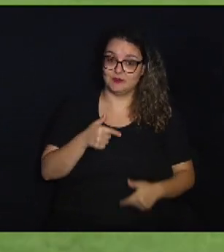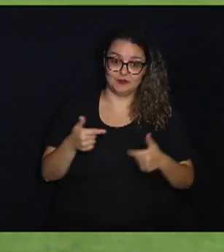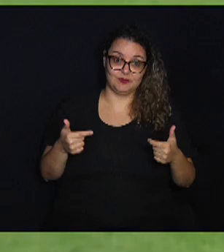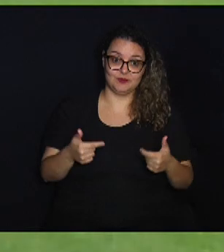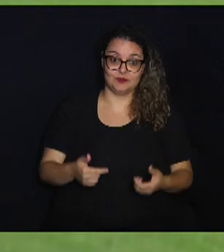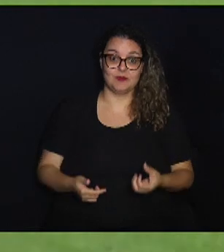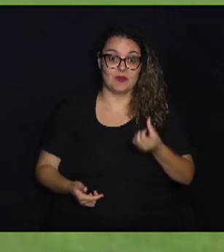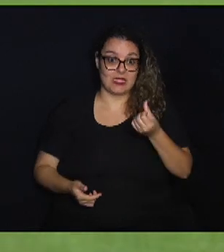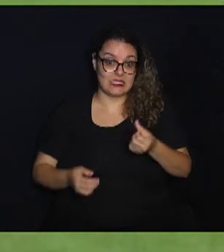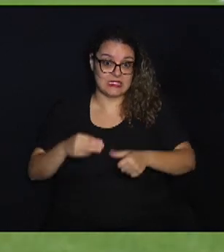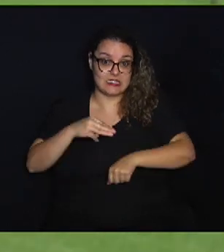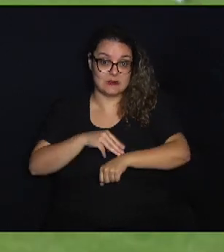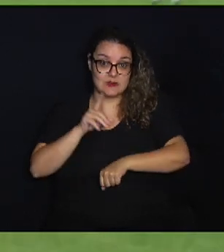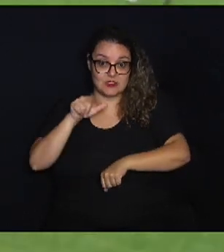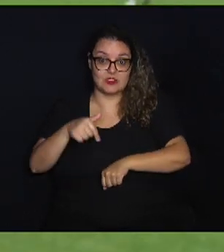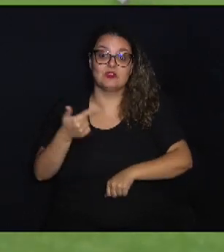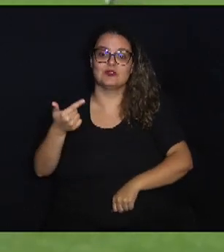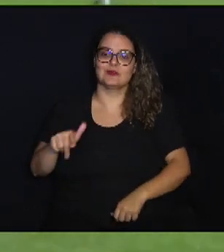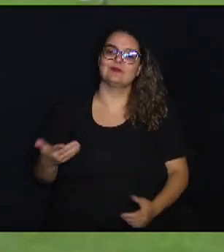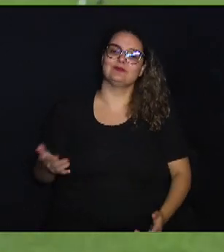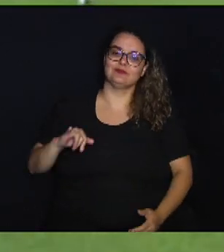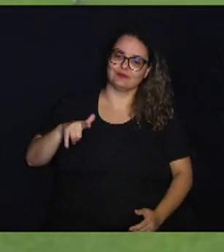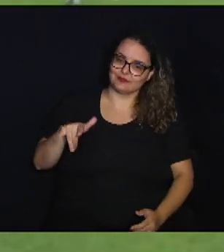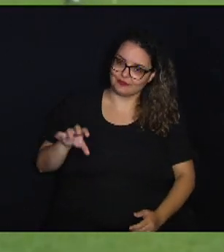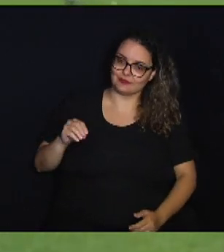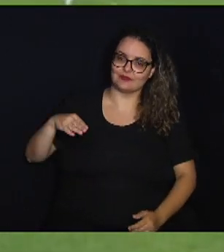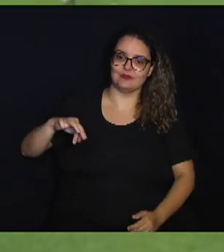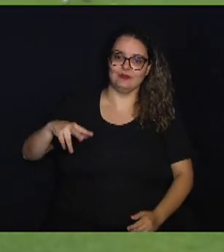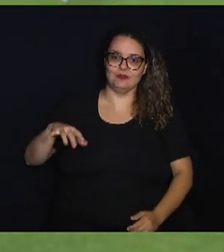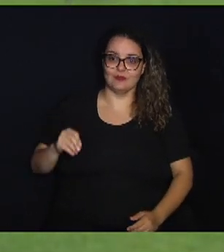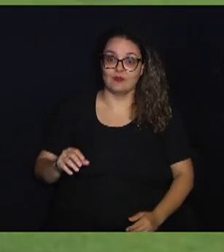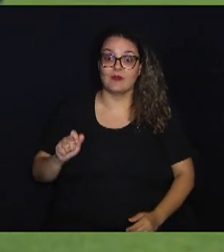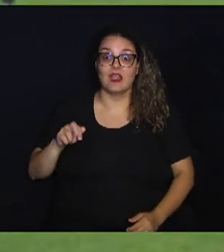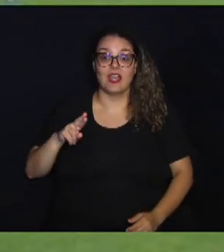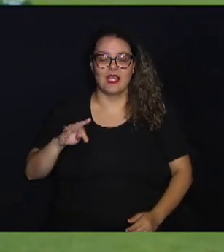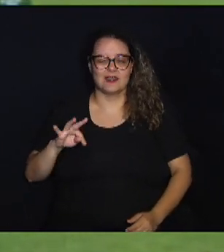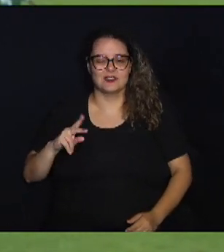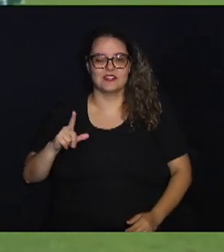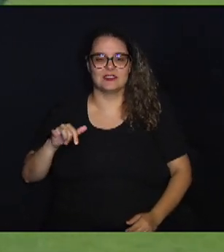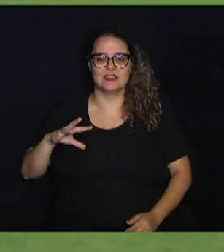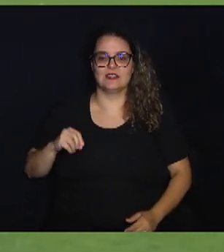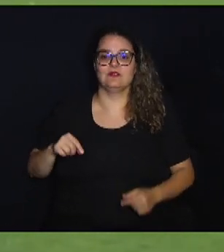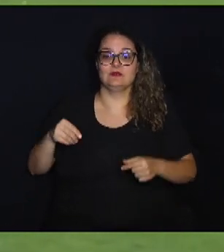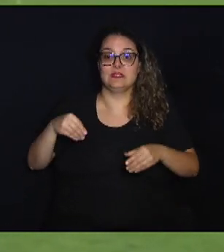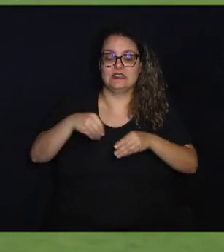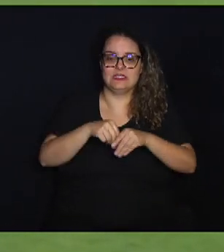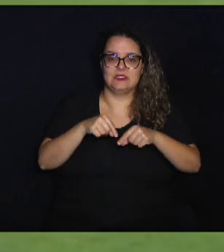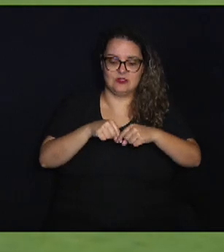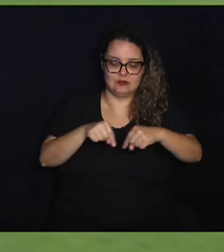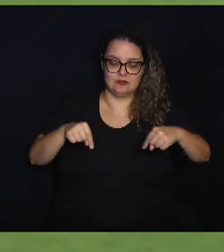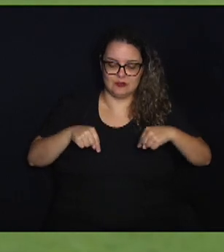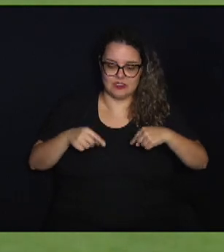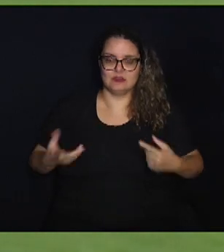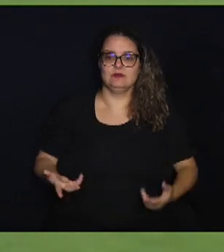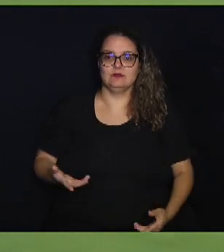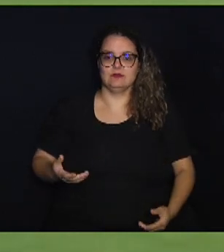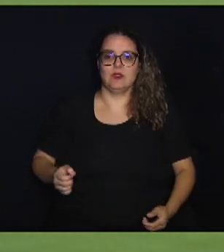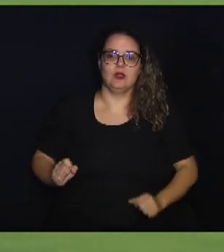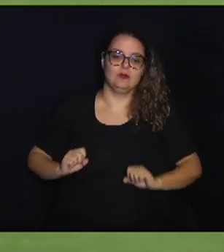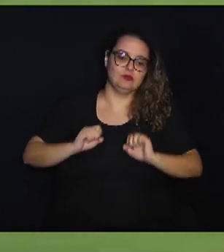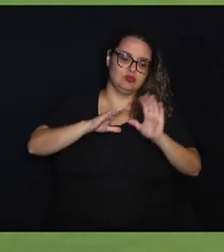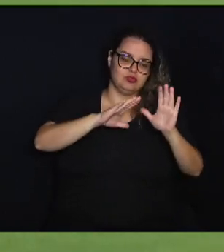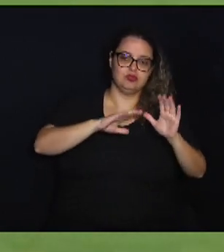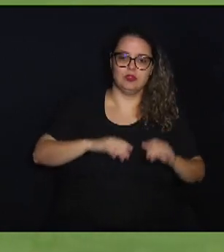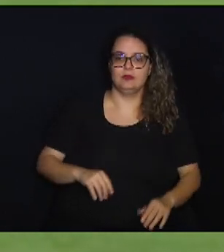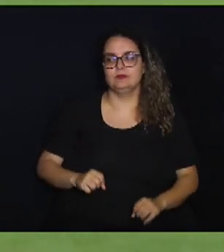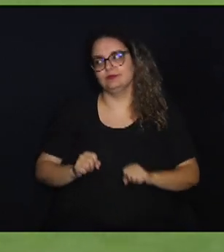6 minutos depois, de novo ele, João Marcelo, artilheiro dentro da área, bateu tirando do goleiro para